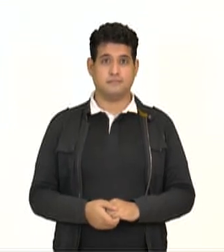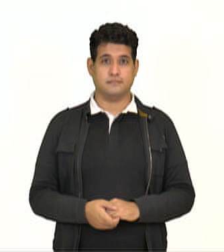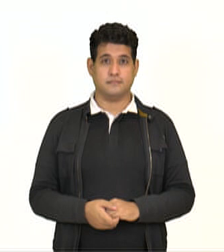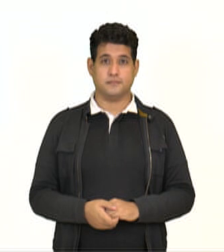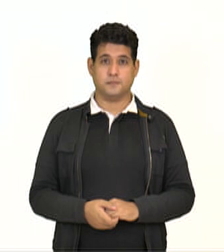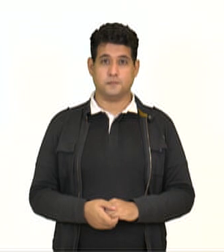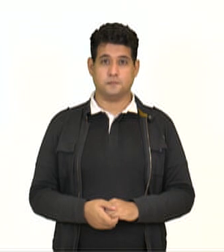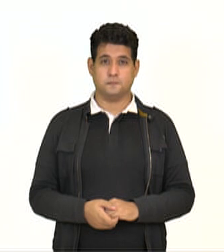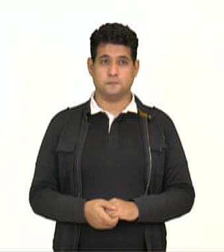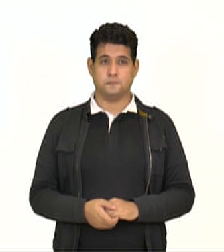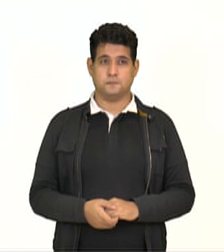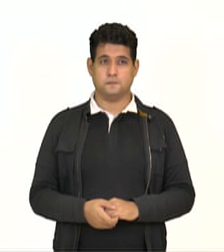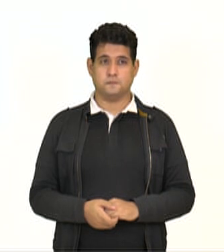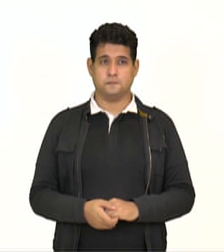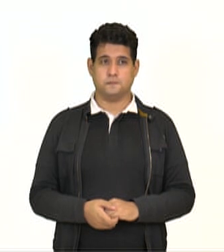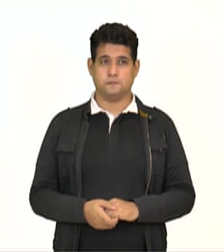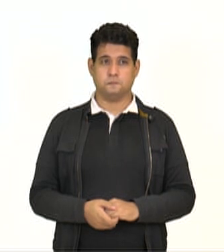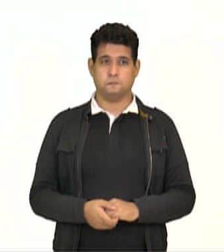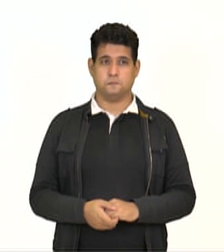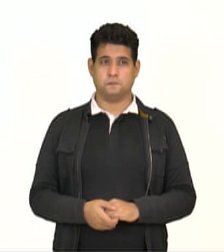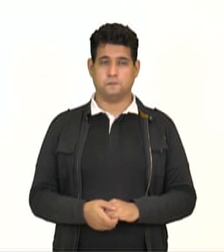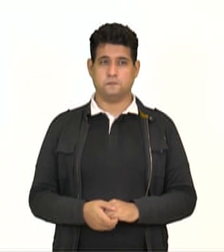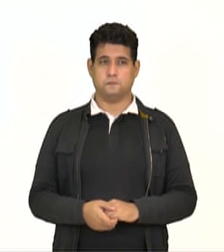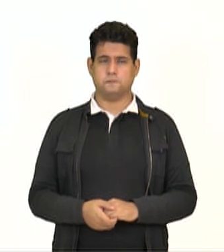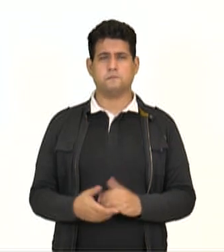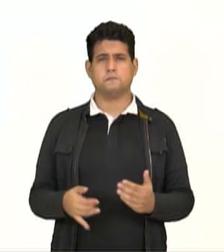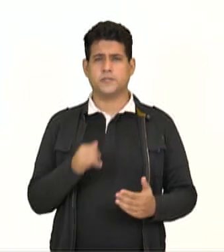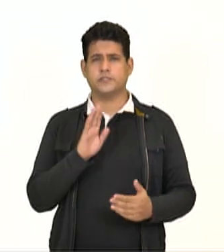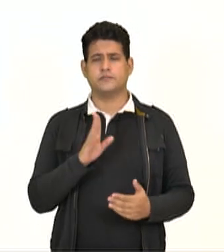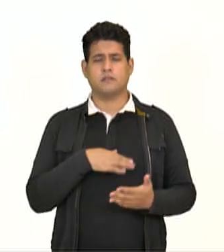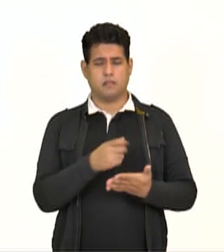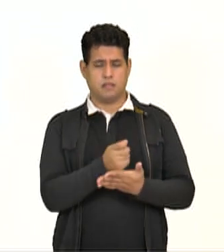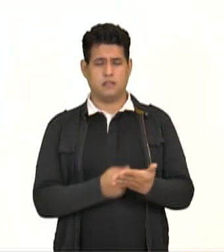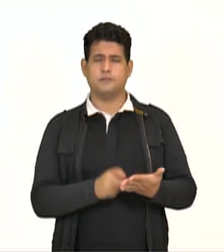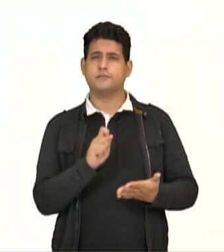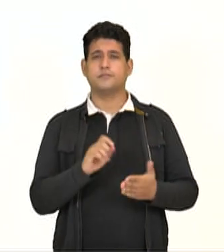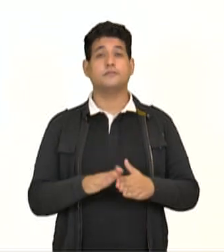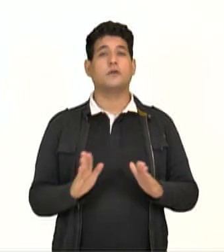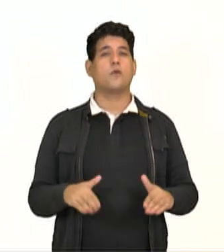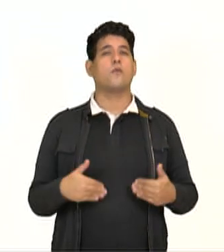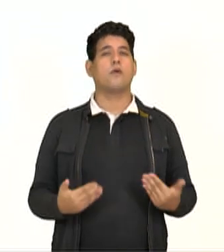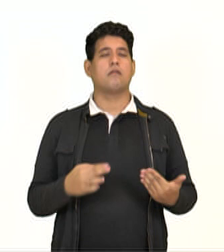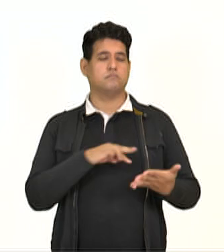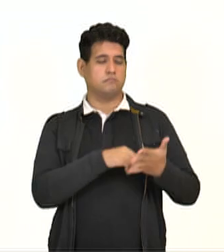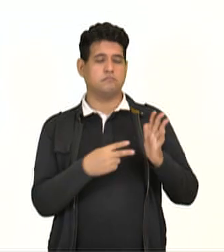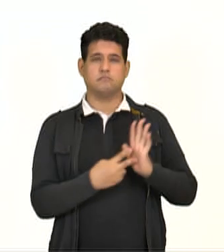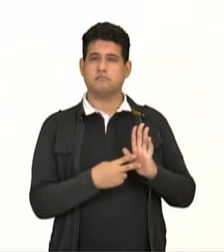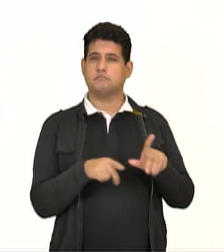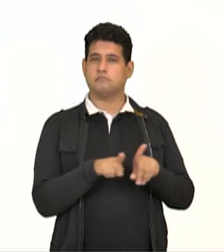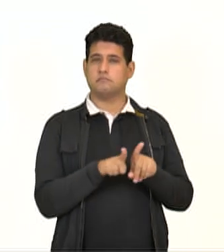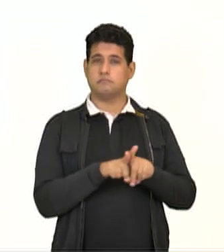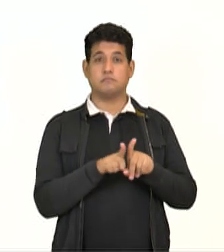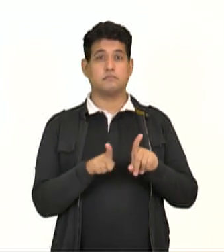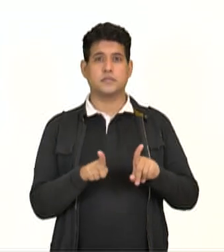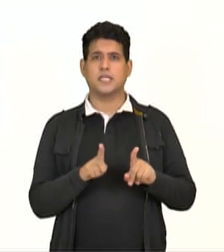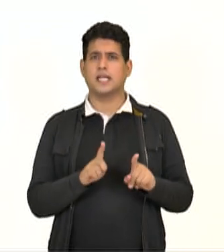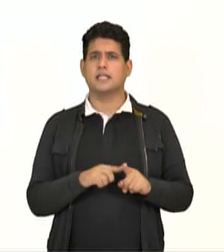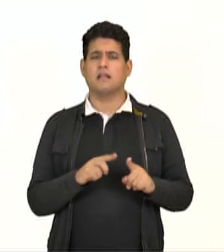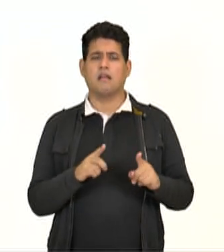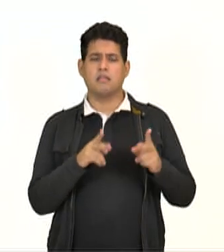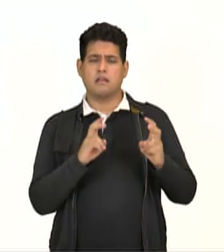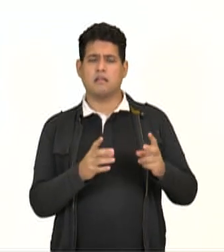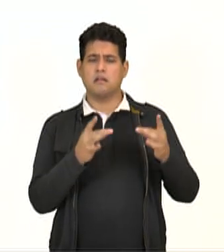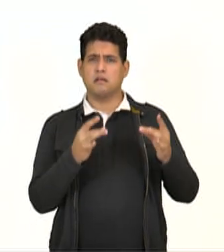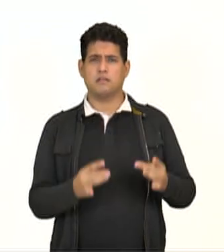What is the meaning of this quote? Então aqui você vai escrever qual é o significado então dessa